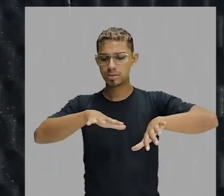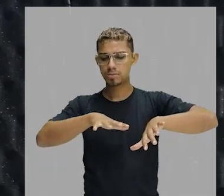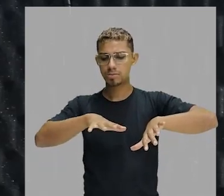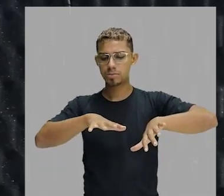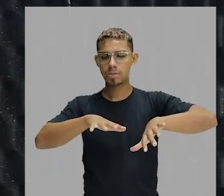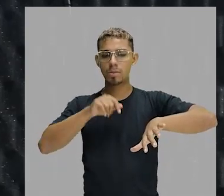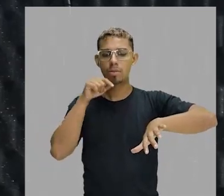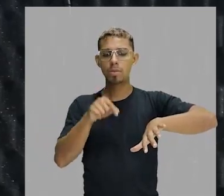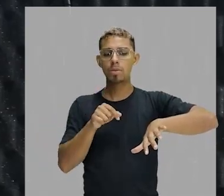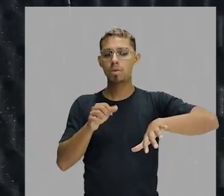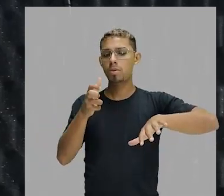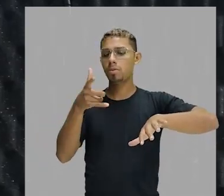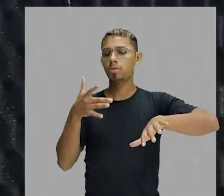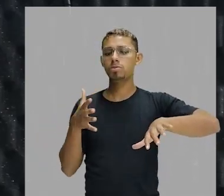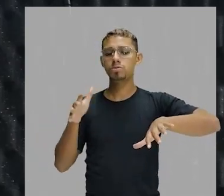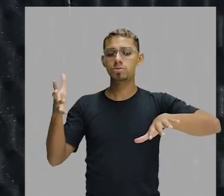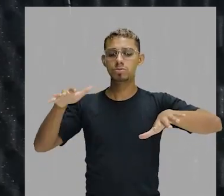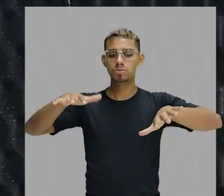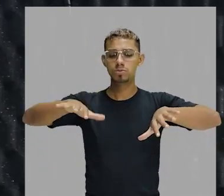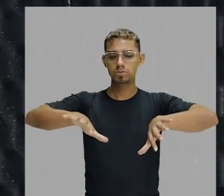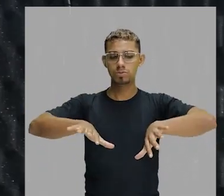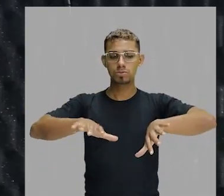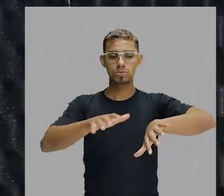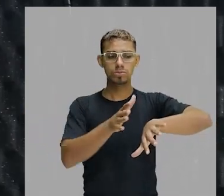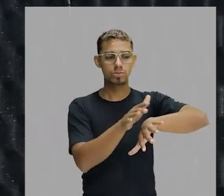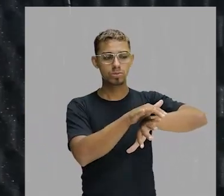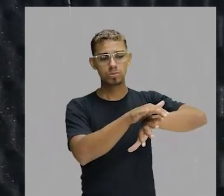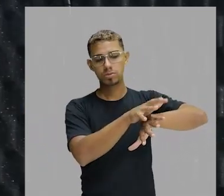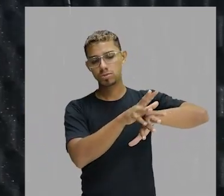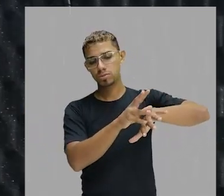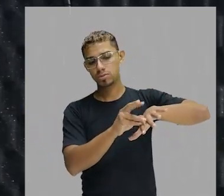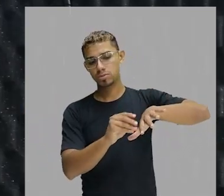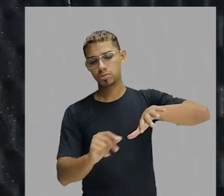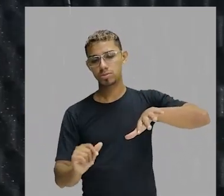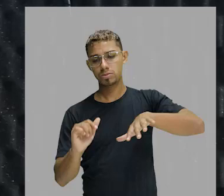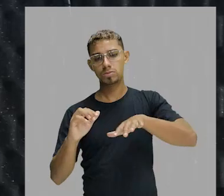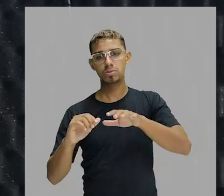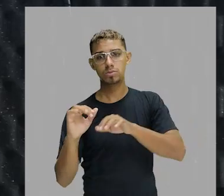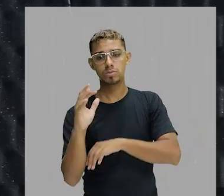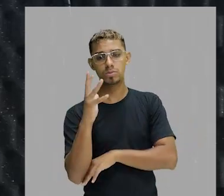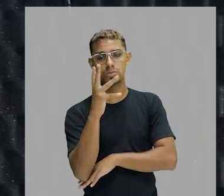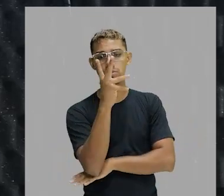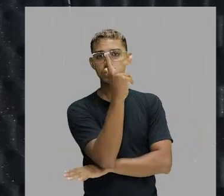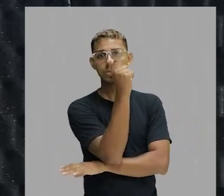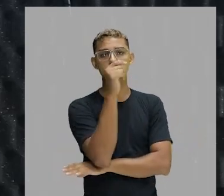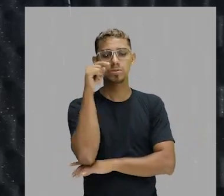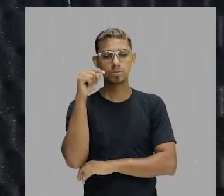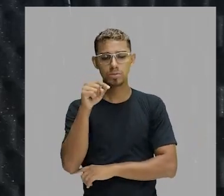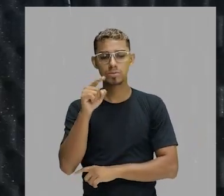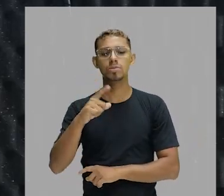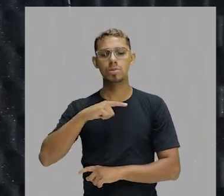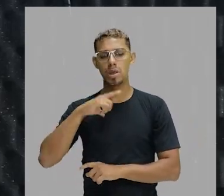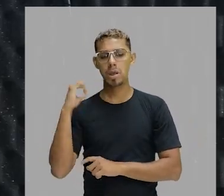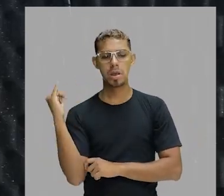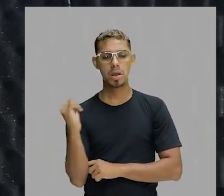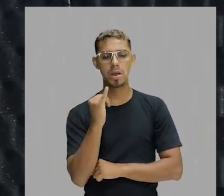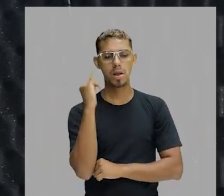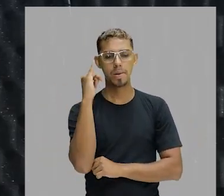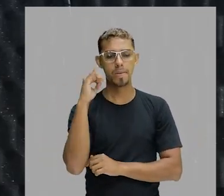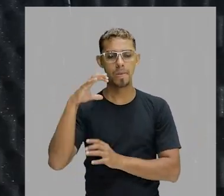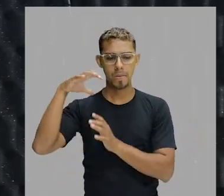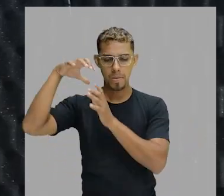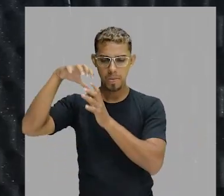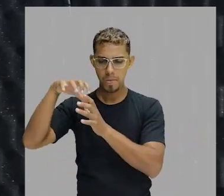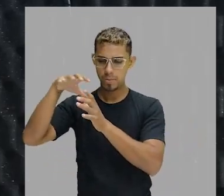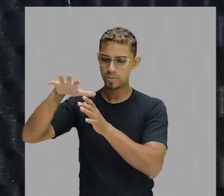tá certo? Lembra que a vegetação ela tem um papel importante de segurar esses sedimentos. Imagina, galera, que isso é